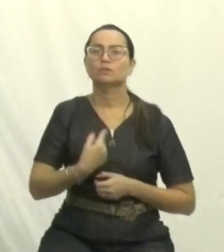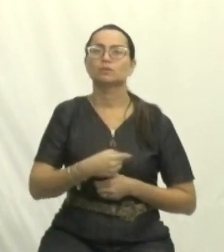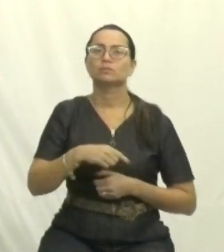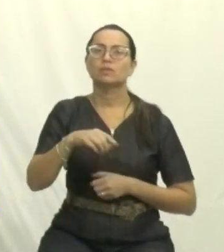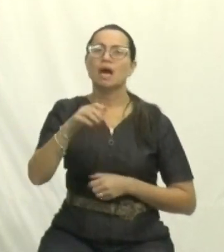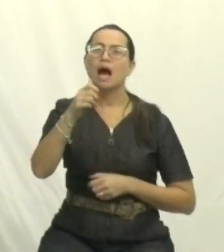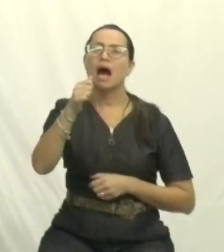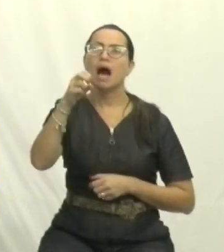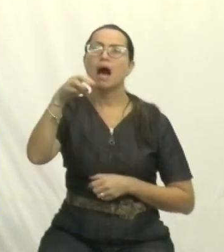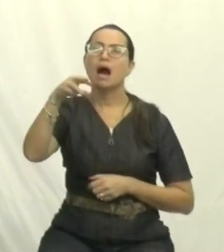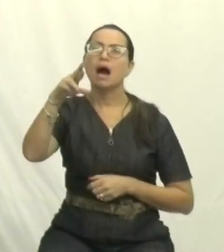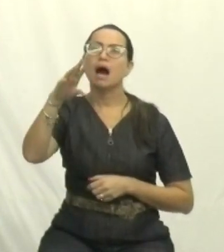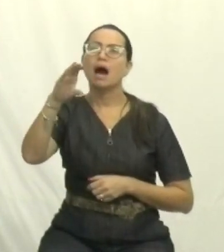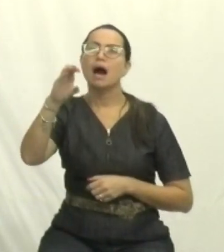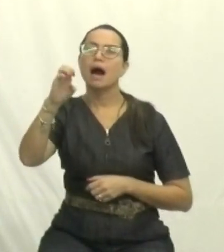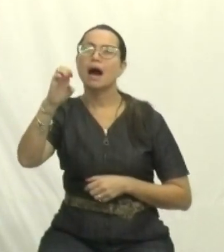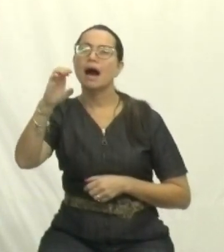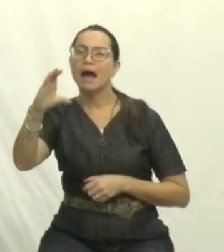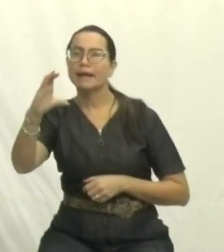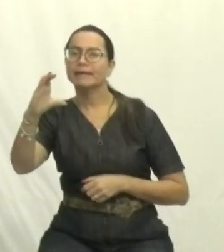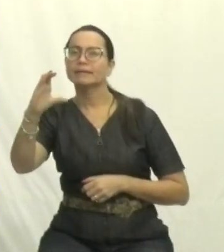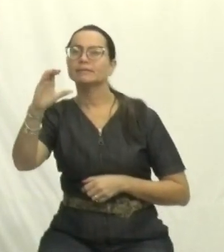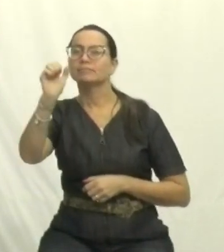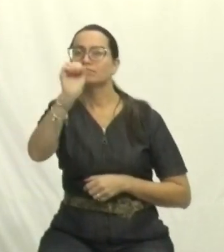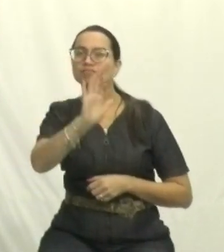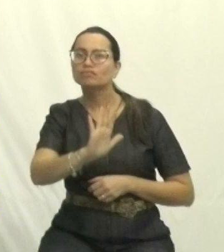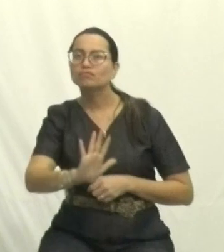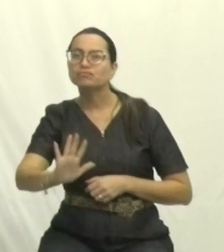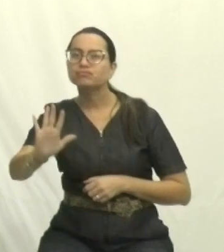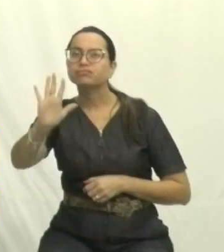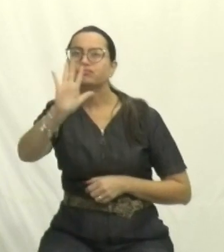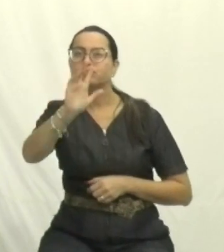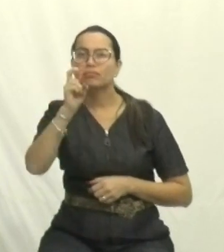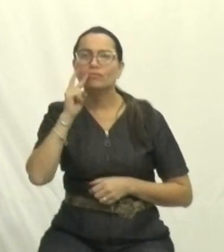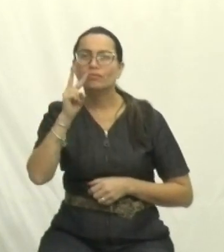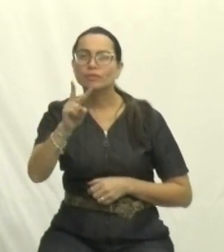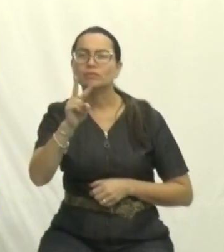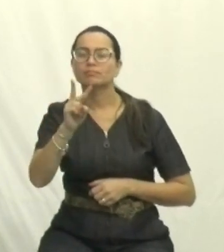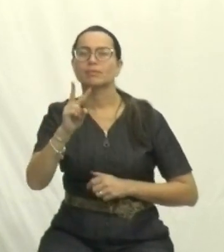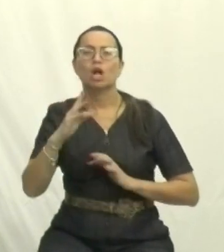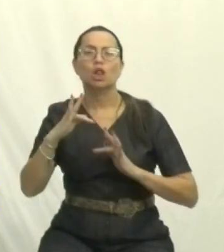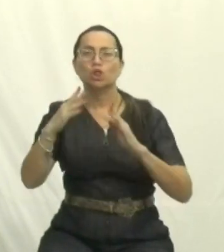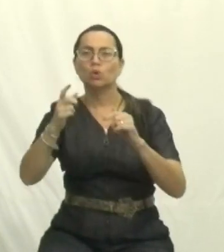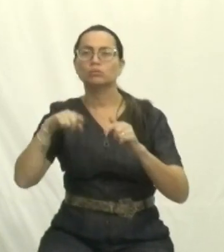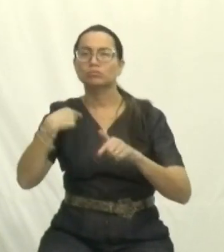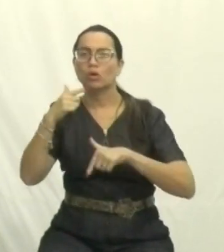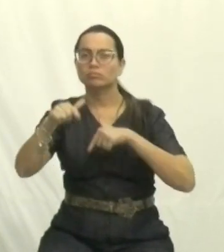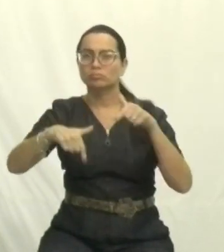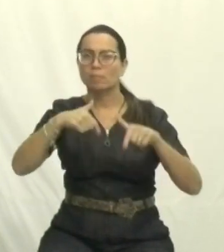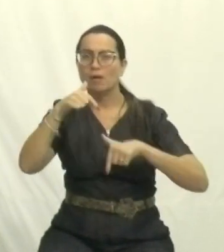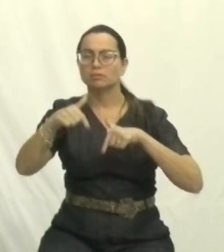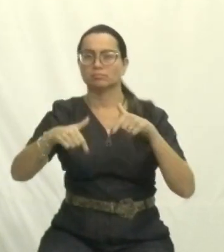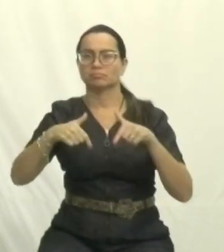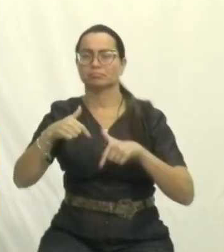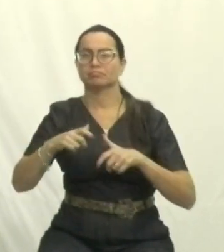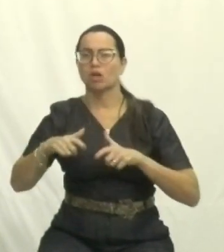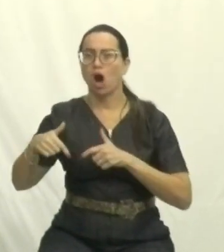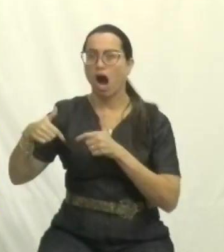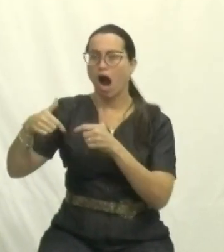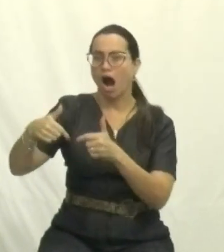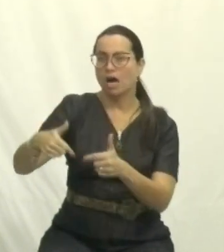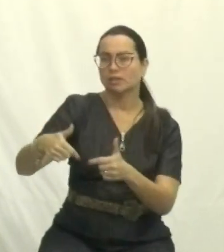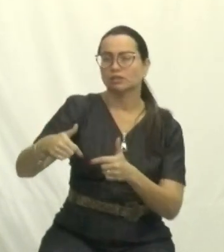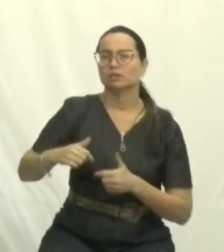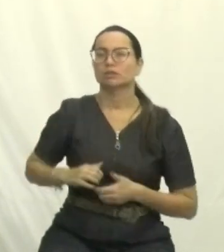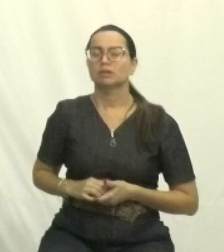ANREC, exceto Lauro Miller e Orleans, porque por uma questão